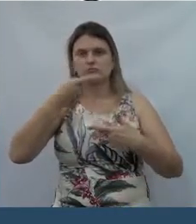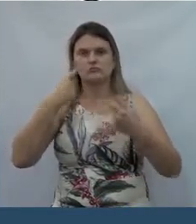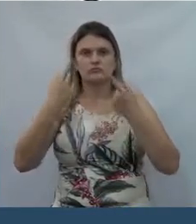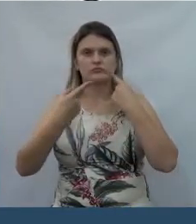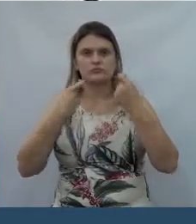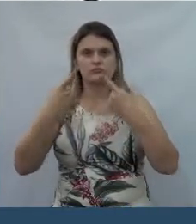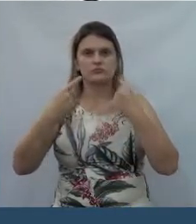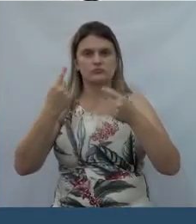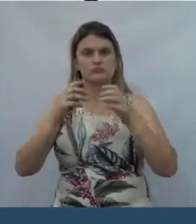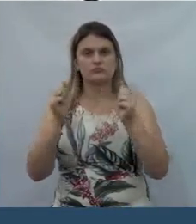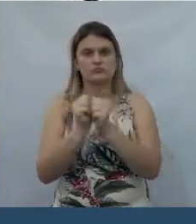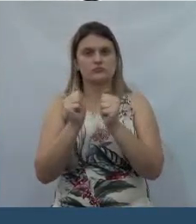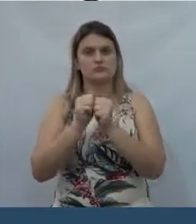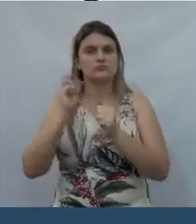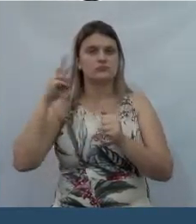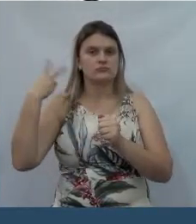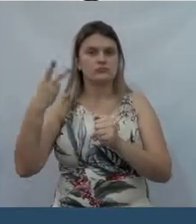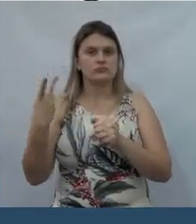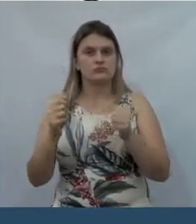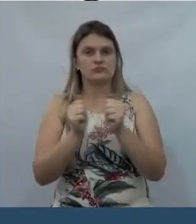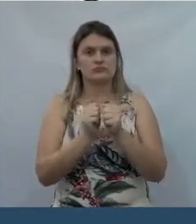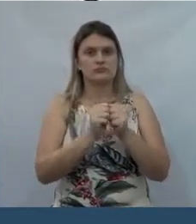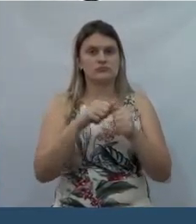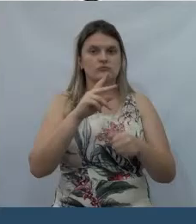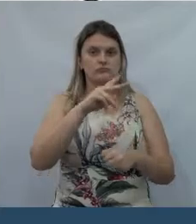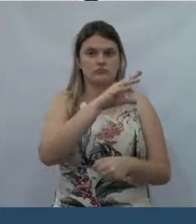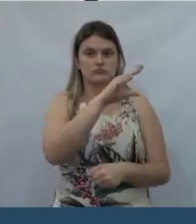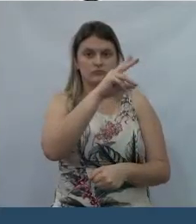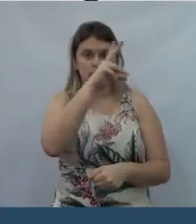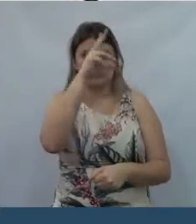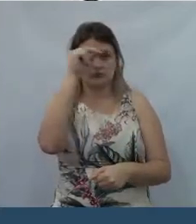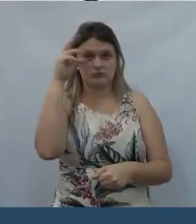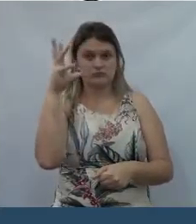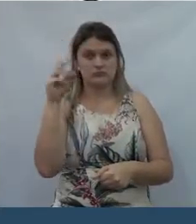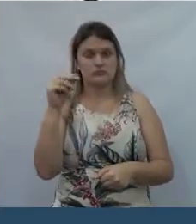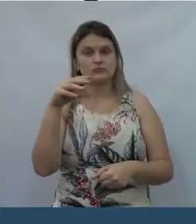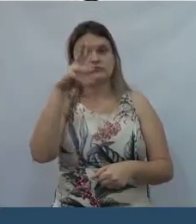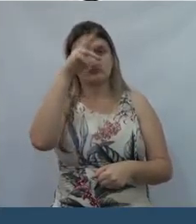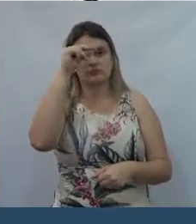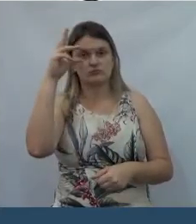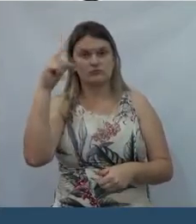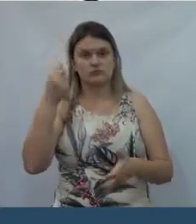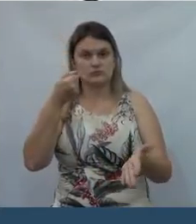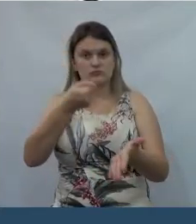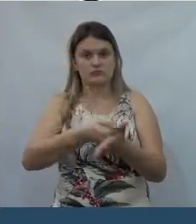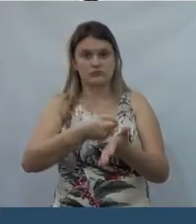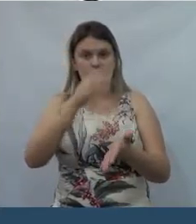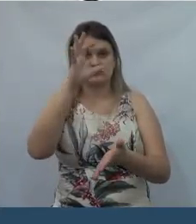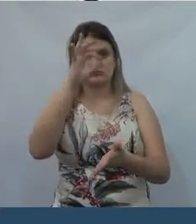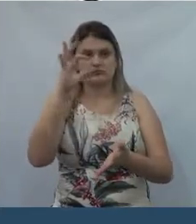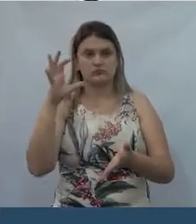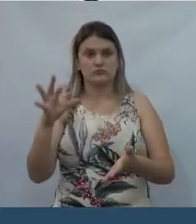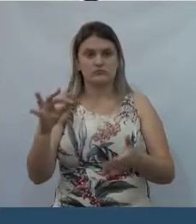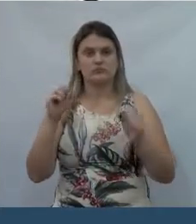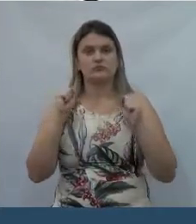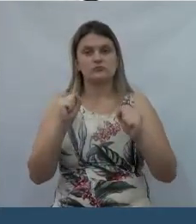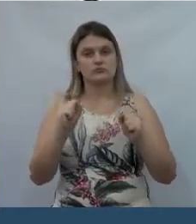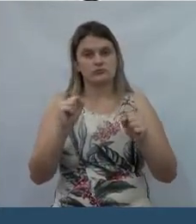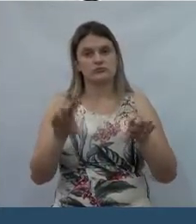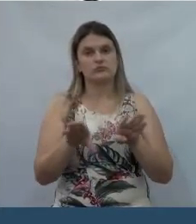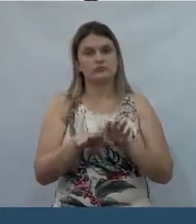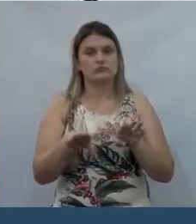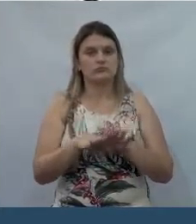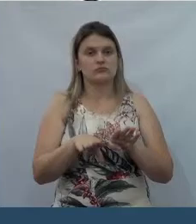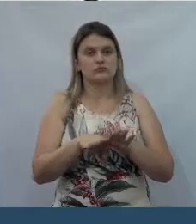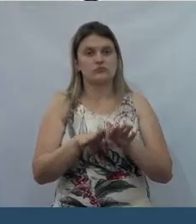em consenso com o prefeito, a prefeitura acabou assimilando essa taxa para que pudesse e